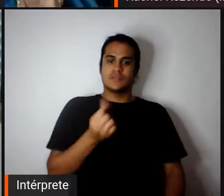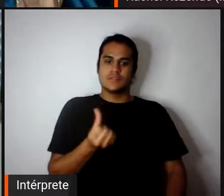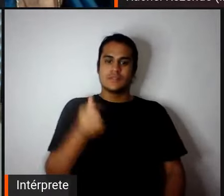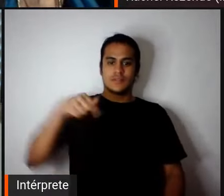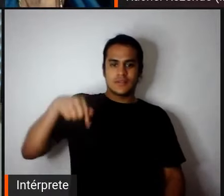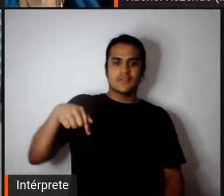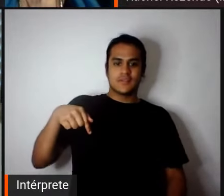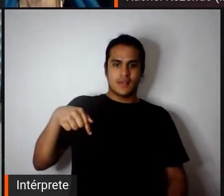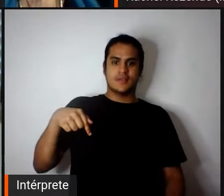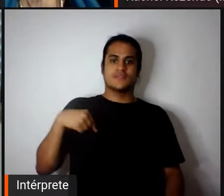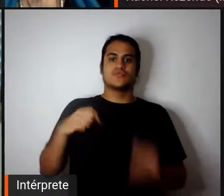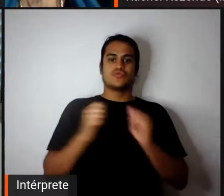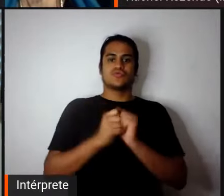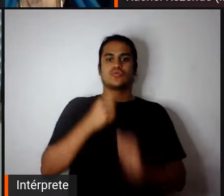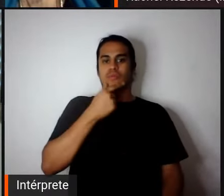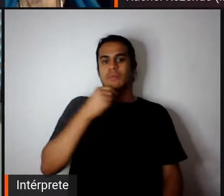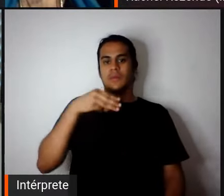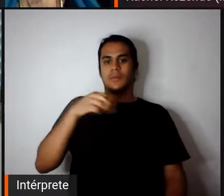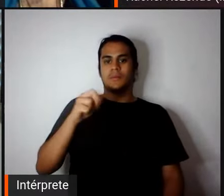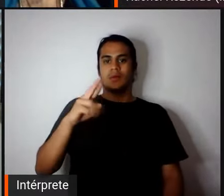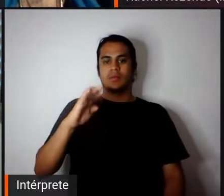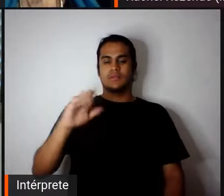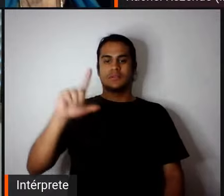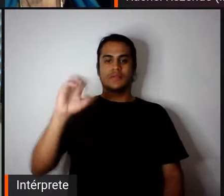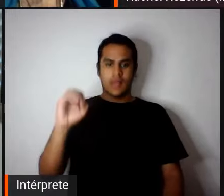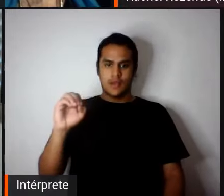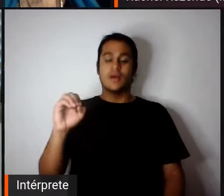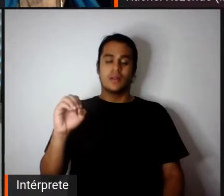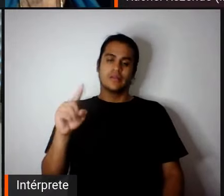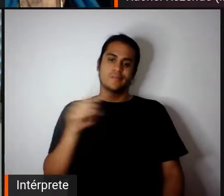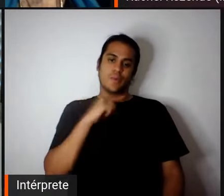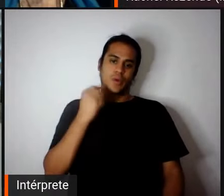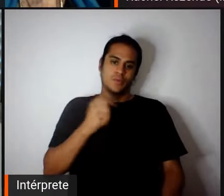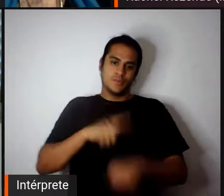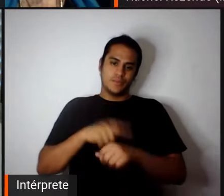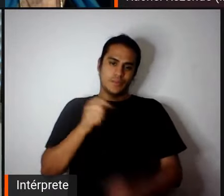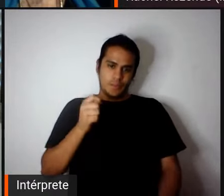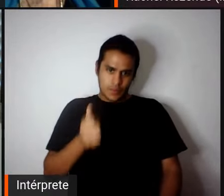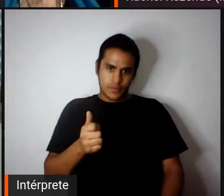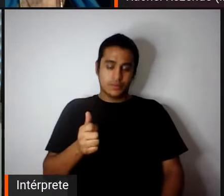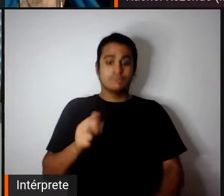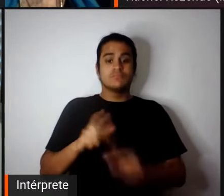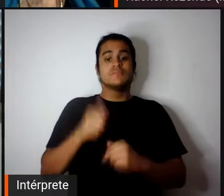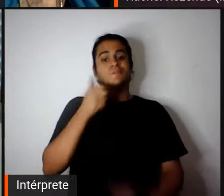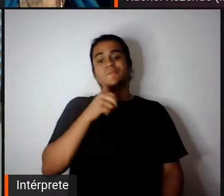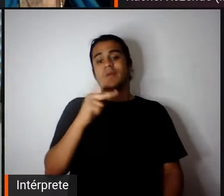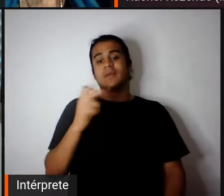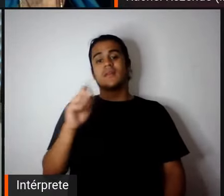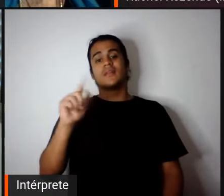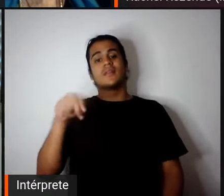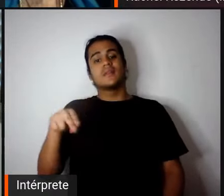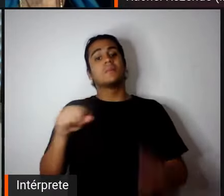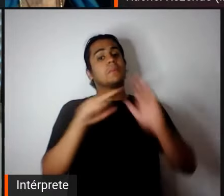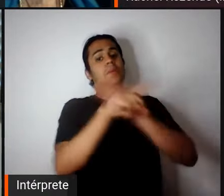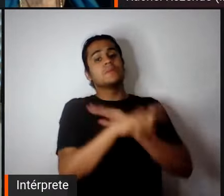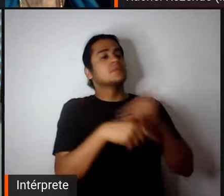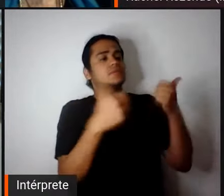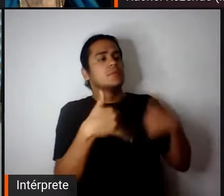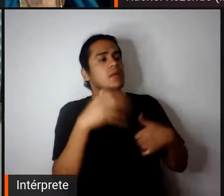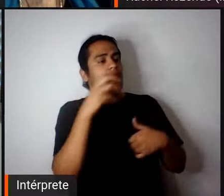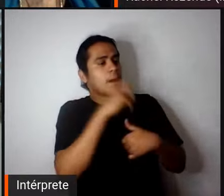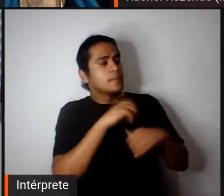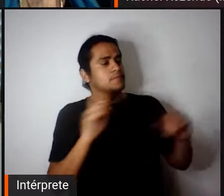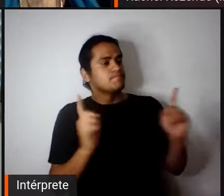né? Falecido recentemente. E a Helena pede que você comenta isso, que você falasse um pouquinho desses fotofilmes, se você pudesse falar rapidamente,